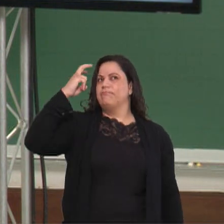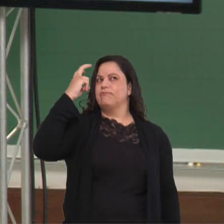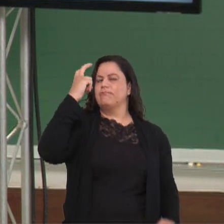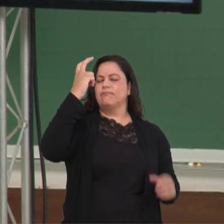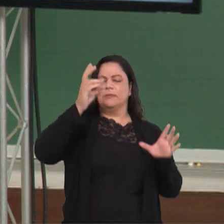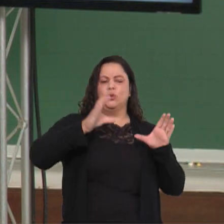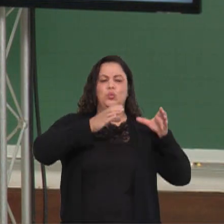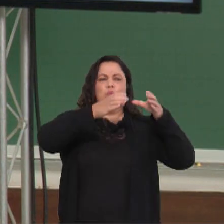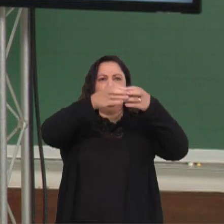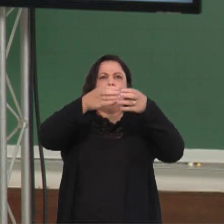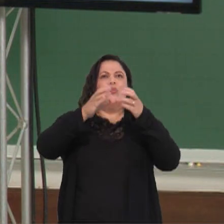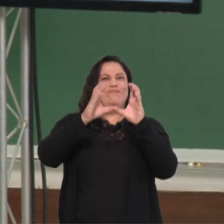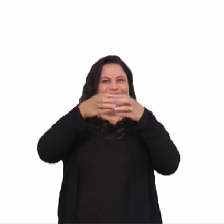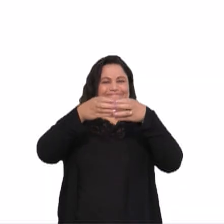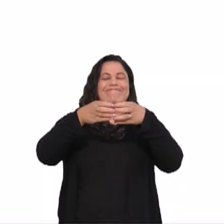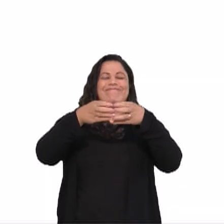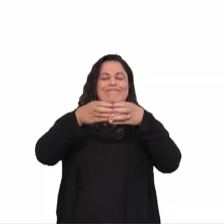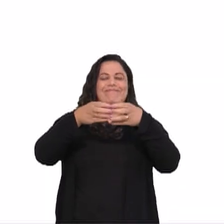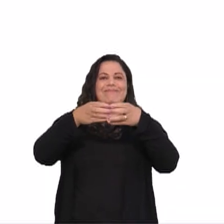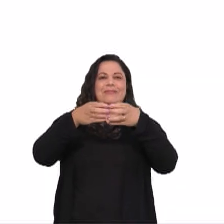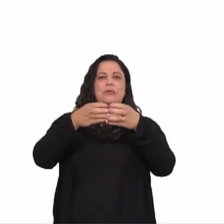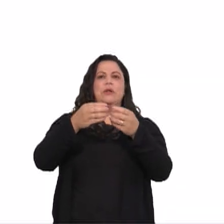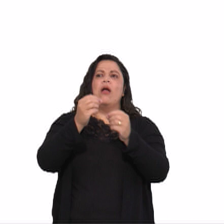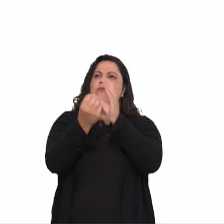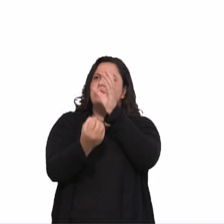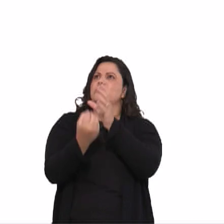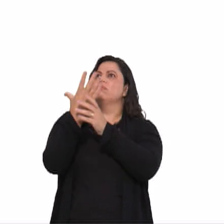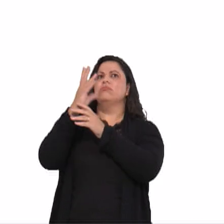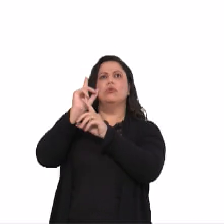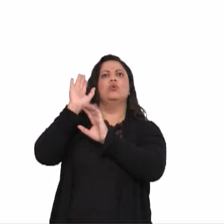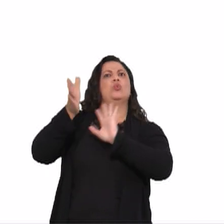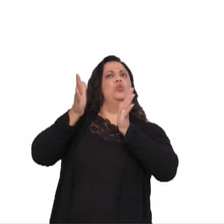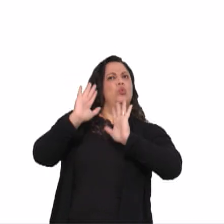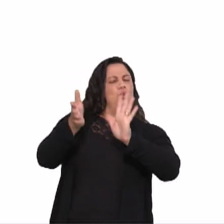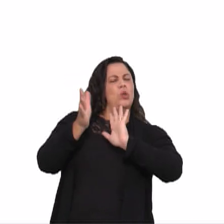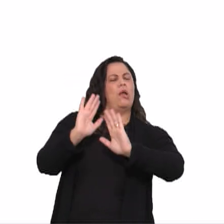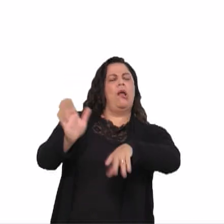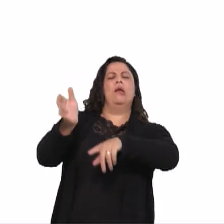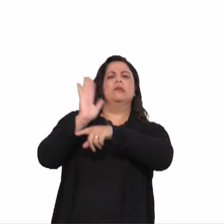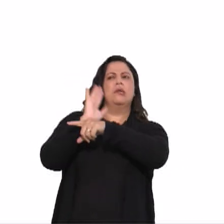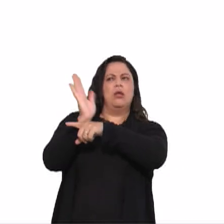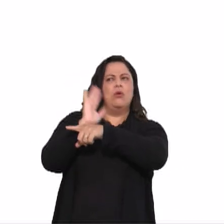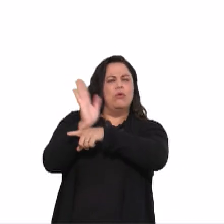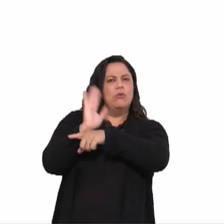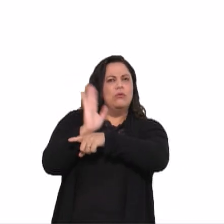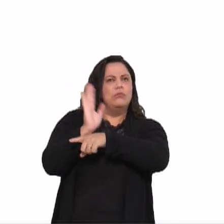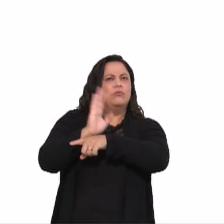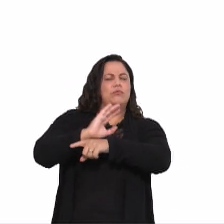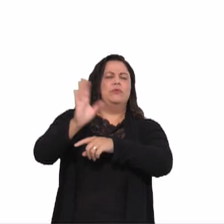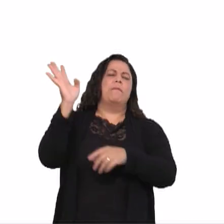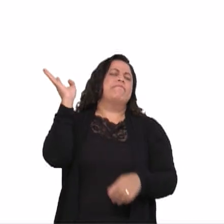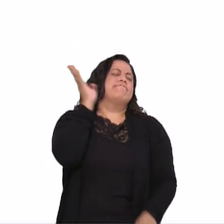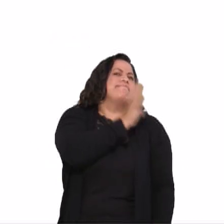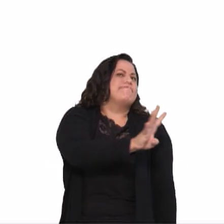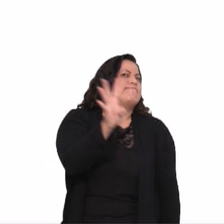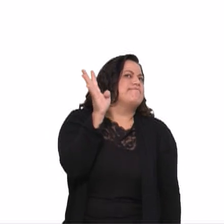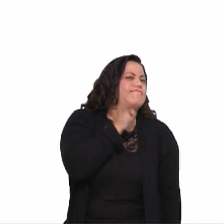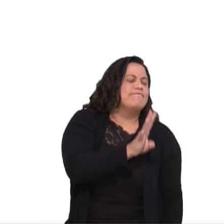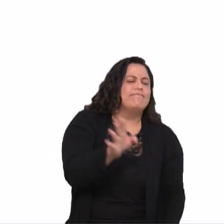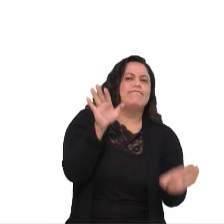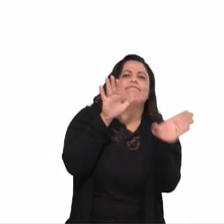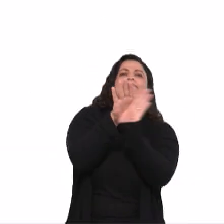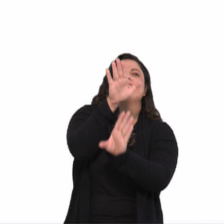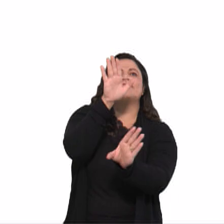tá? E foi feito um filme sobre isso, né? O filme Alexandria, tá? Esse é um filme muito legal, eu recomendo que